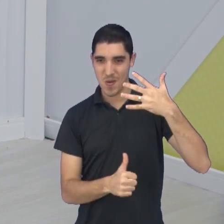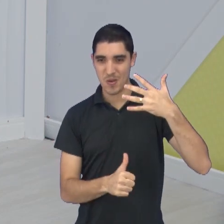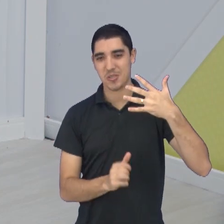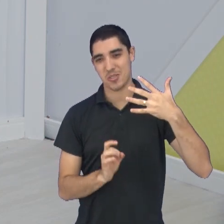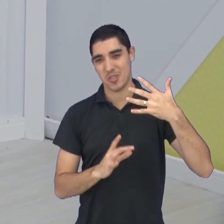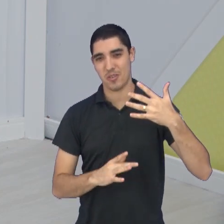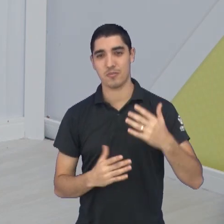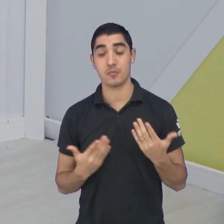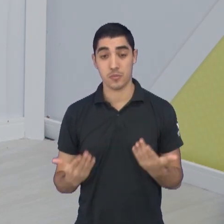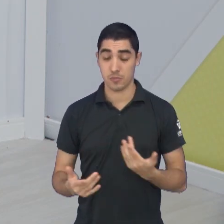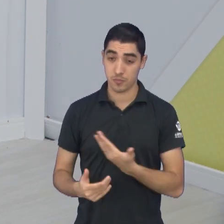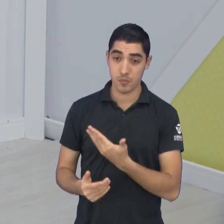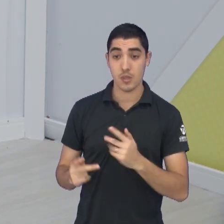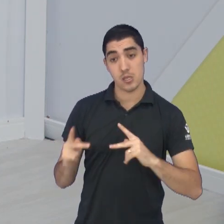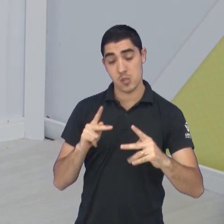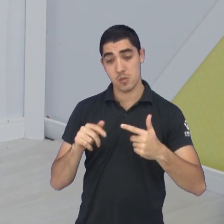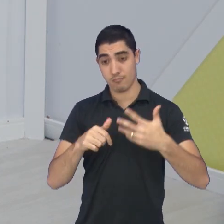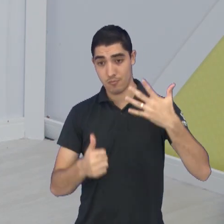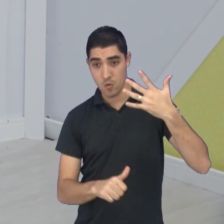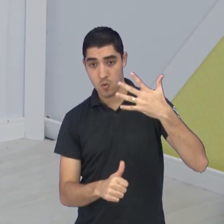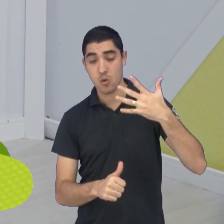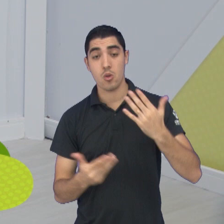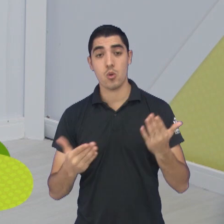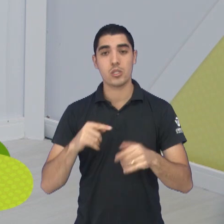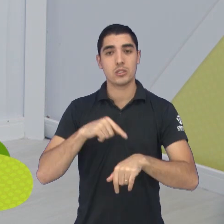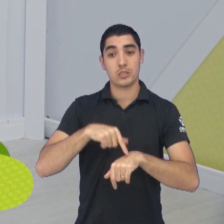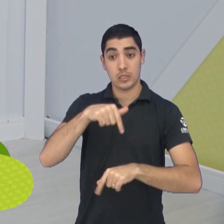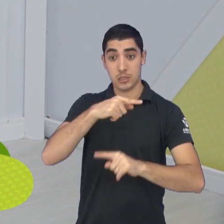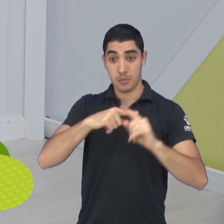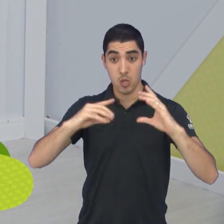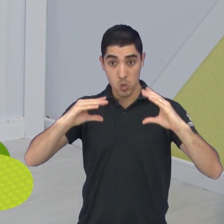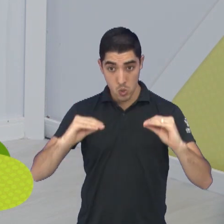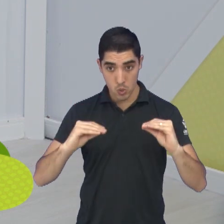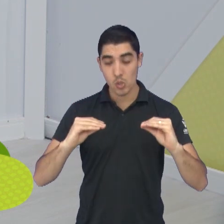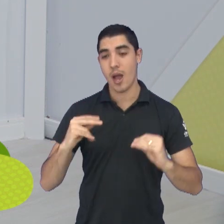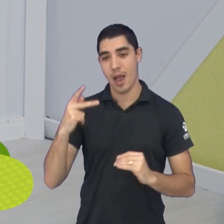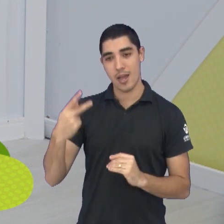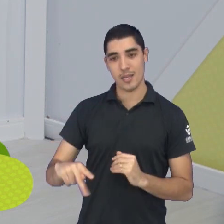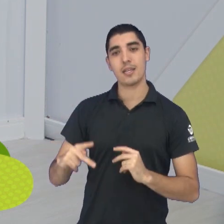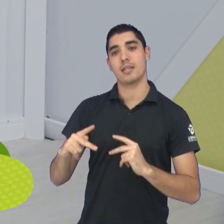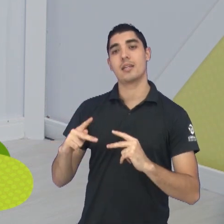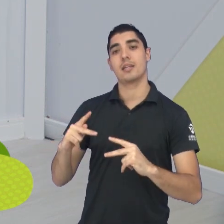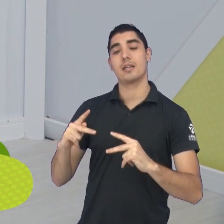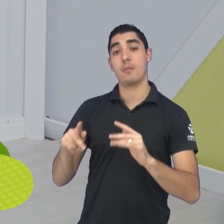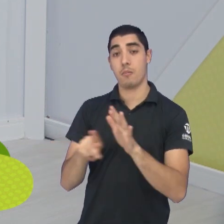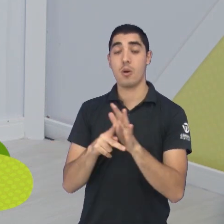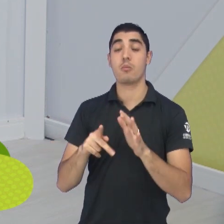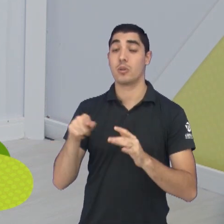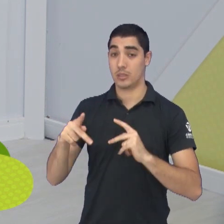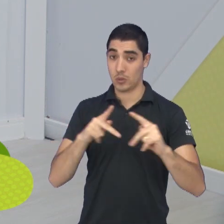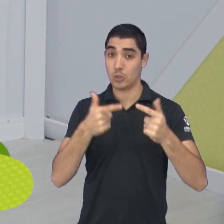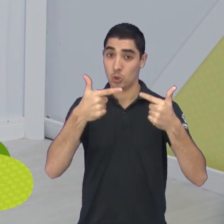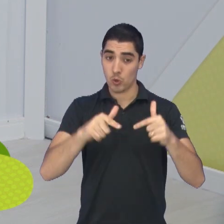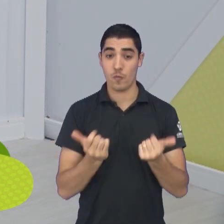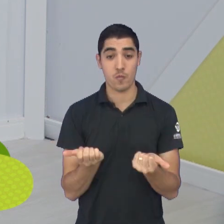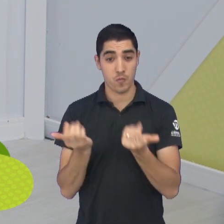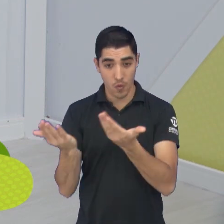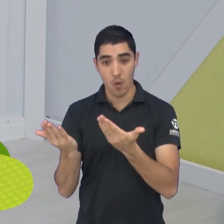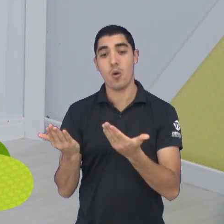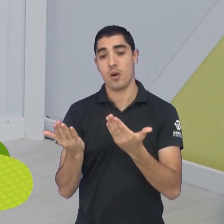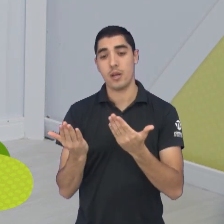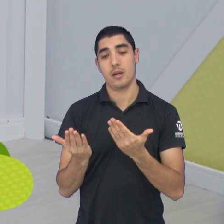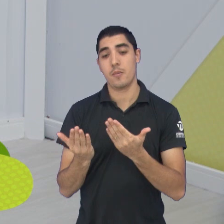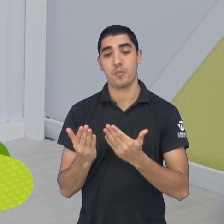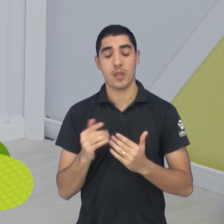Basquetebol. Tá aí, então São José 11º, hoje à noite, 7h30 da noite, ginásio Panela de Pressão, São José vai para outra pedreira, vai enfrentar a equipe